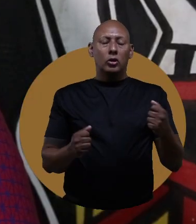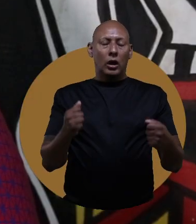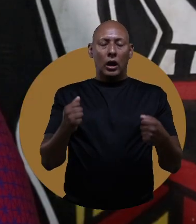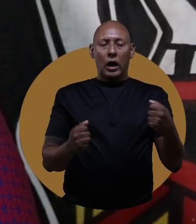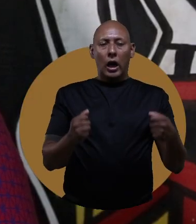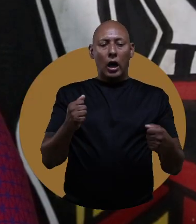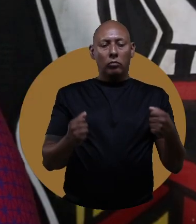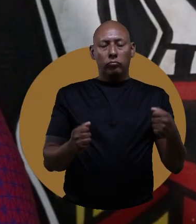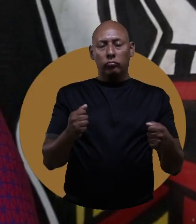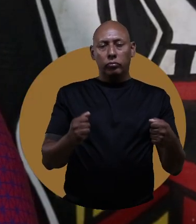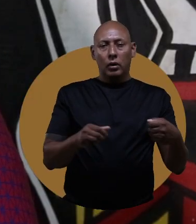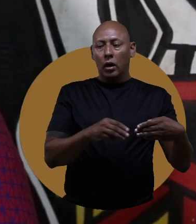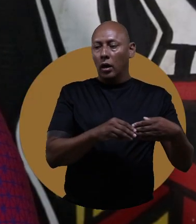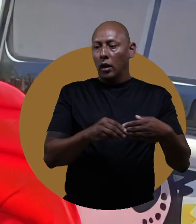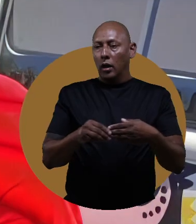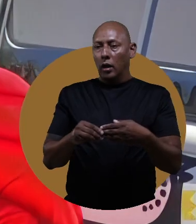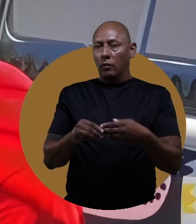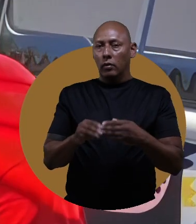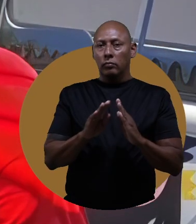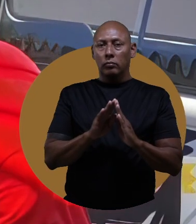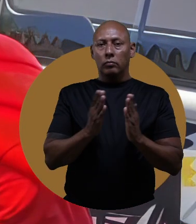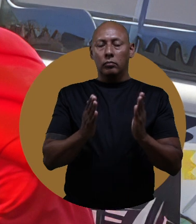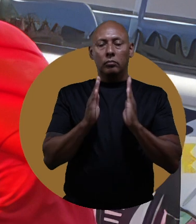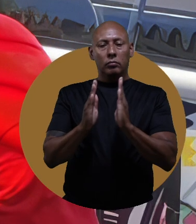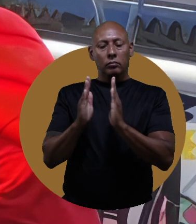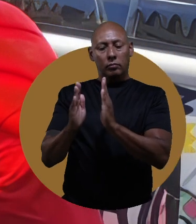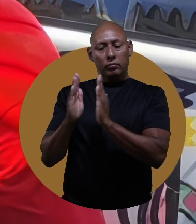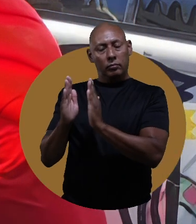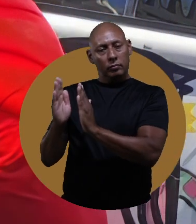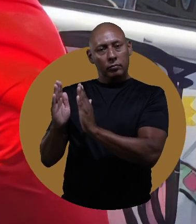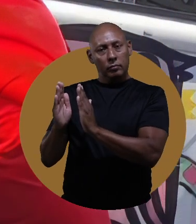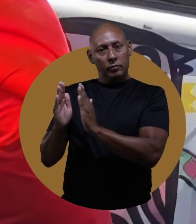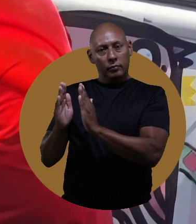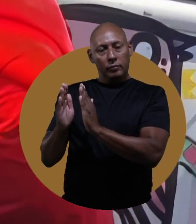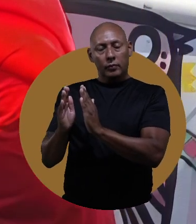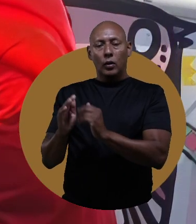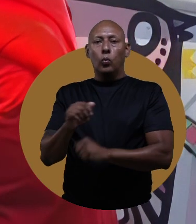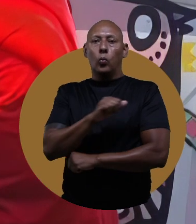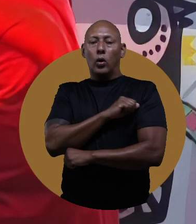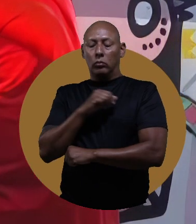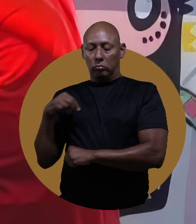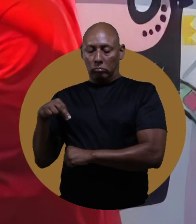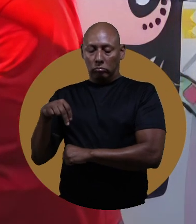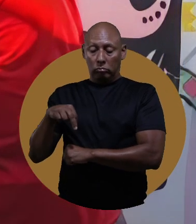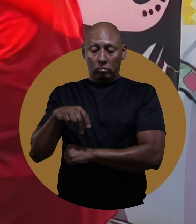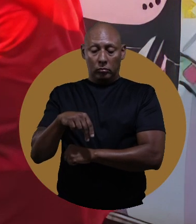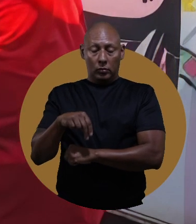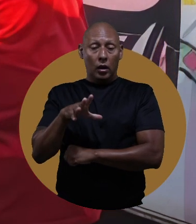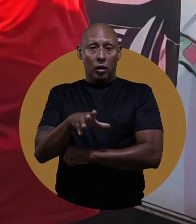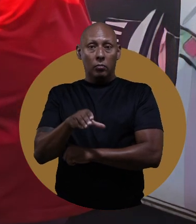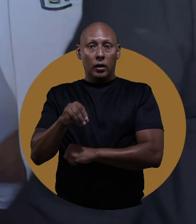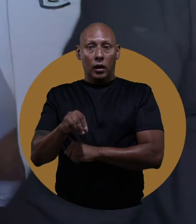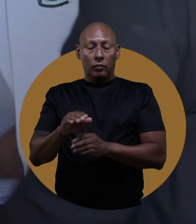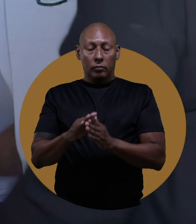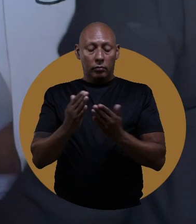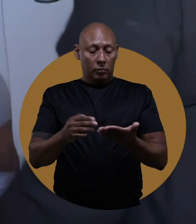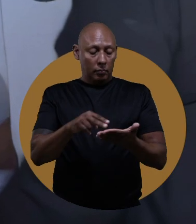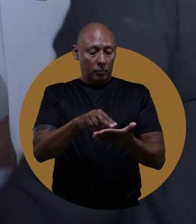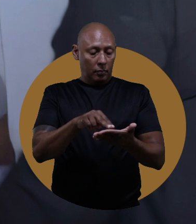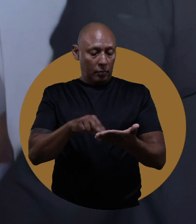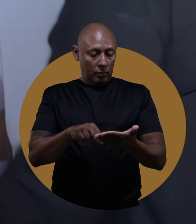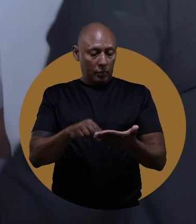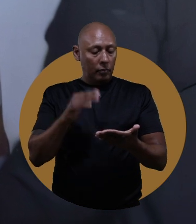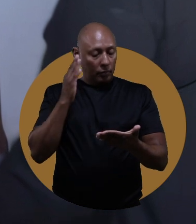sede, né, que fica no Jardim Nova Esperança, e nós temos uma biblioteca ambulante, que é uma Kombi que foi adaptada como